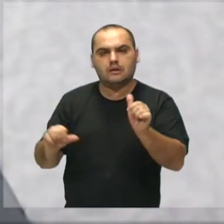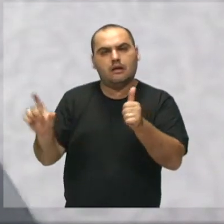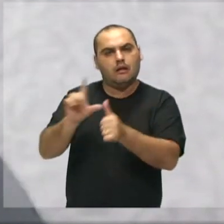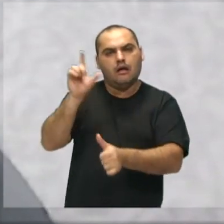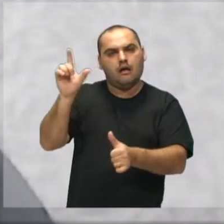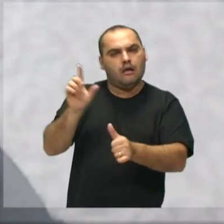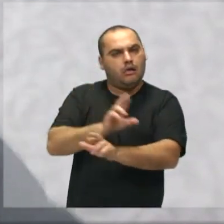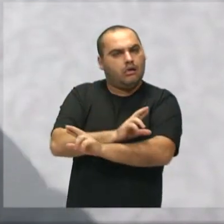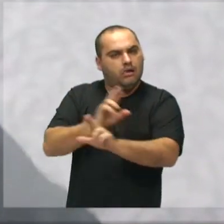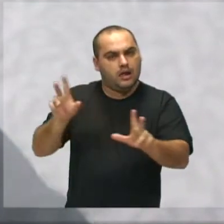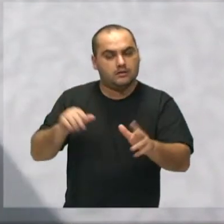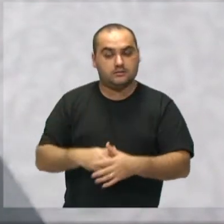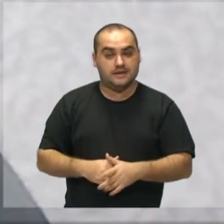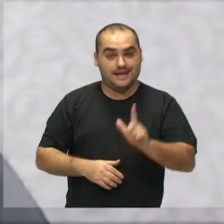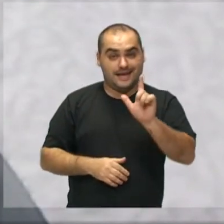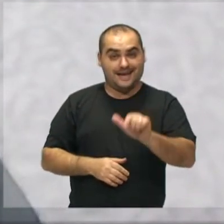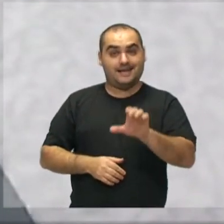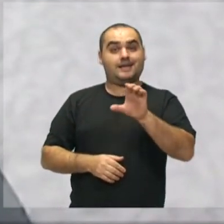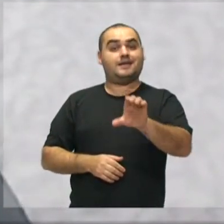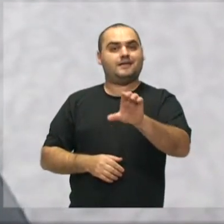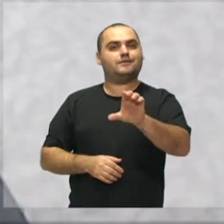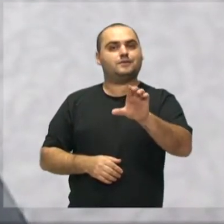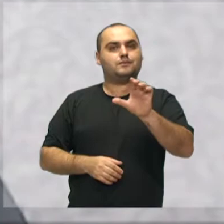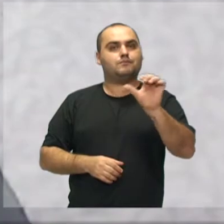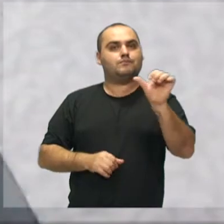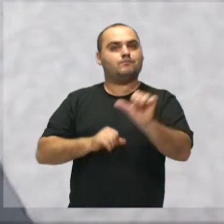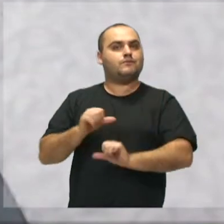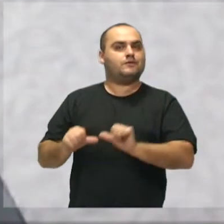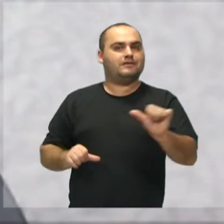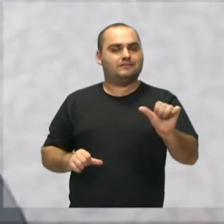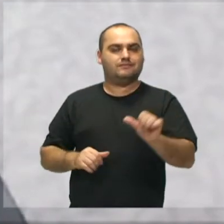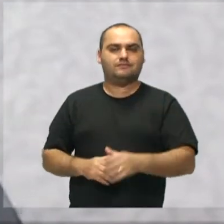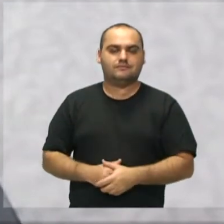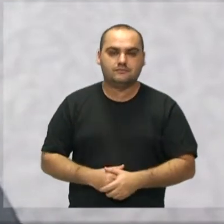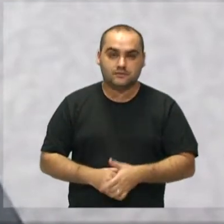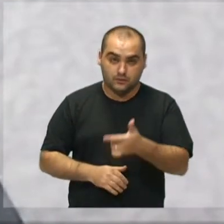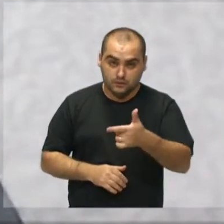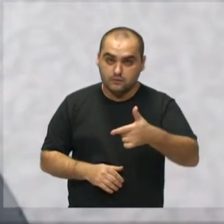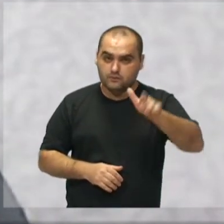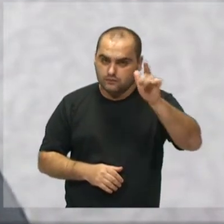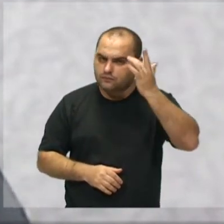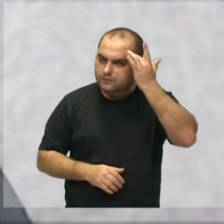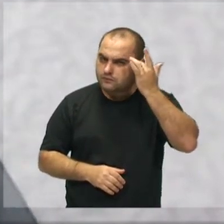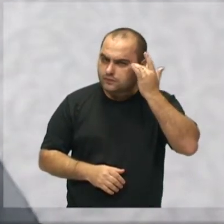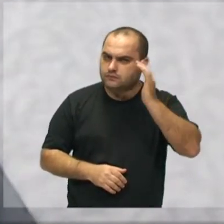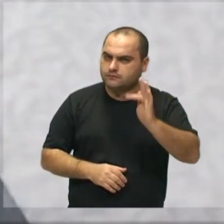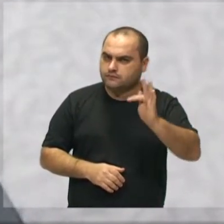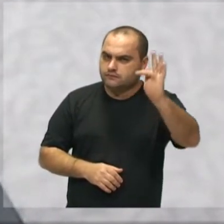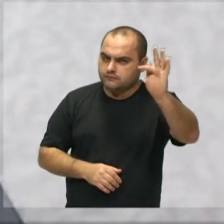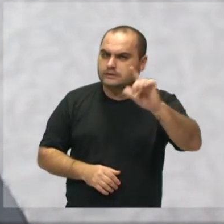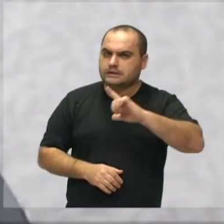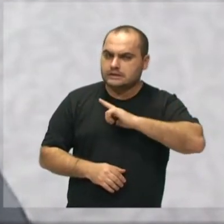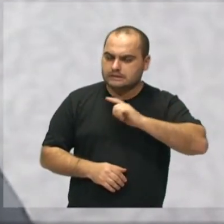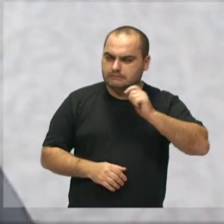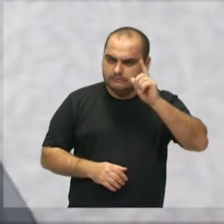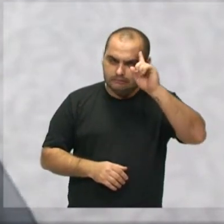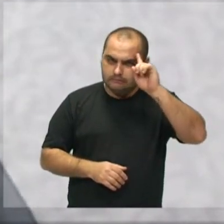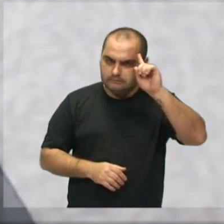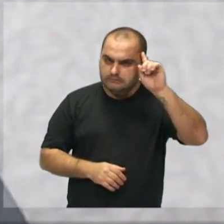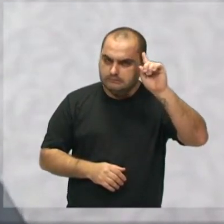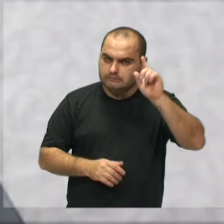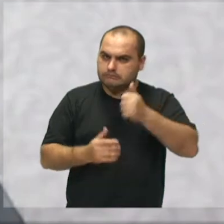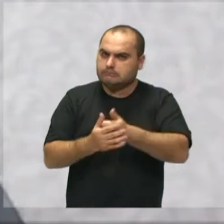É isso que a gente tem mudado um pouco. Outra pauta que eu acho que vai aparecer, isso tem a ver com essas decisões, é a pauta